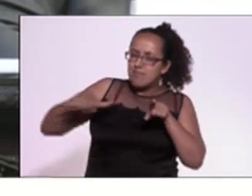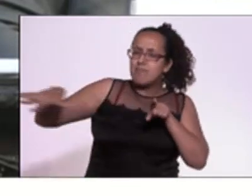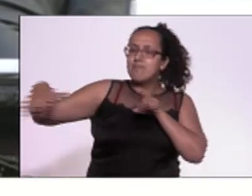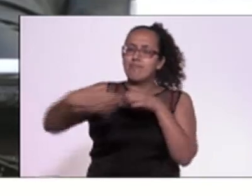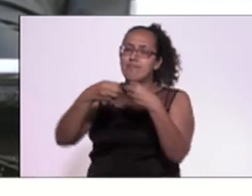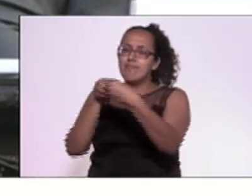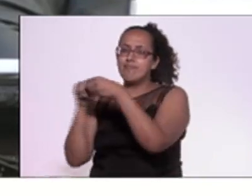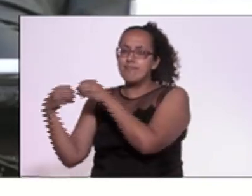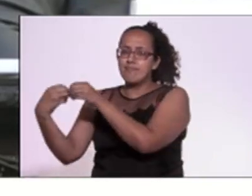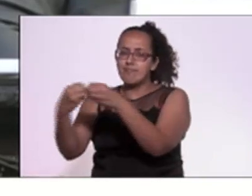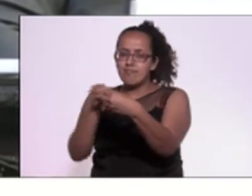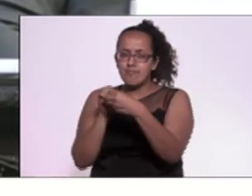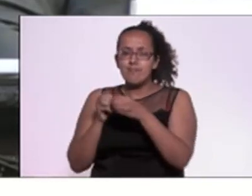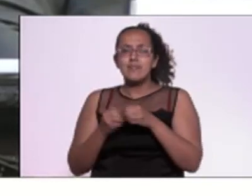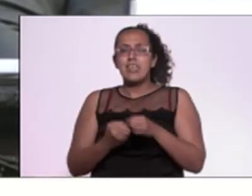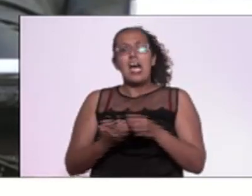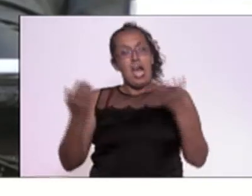Eu queria aqui convidar